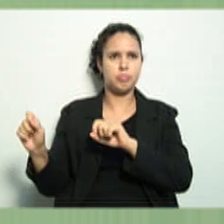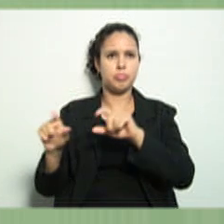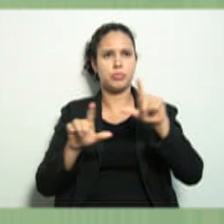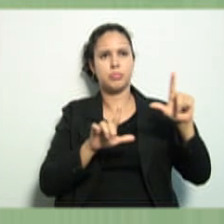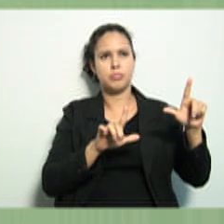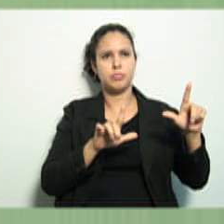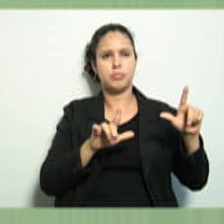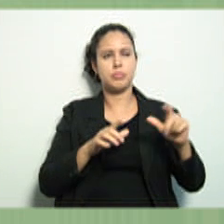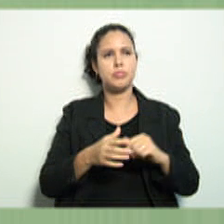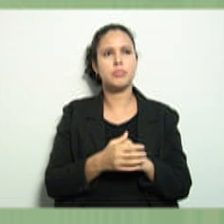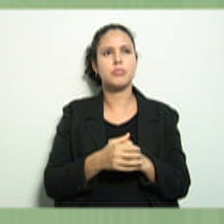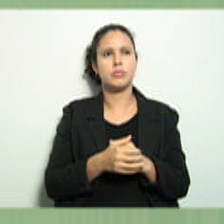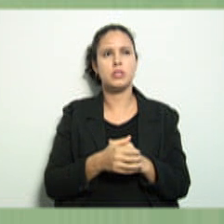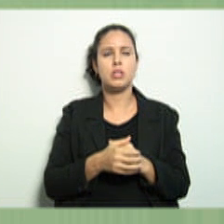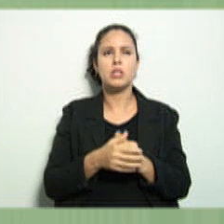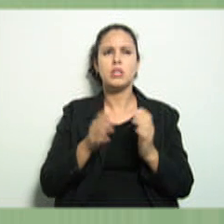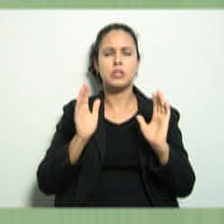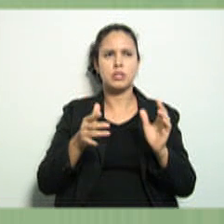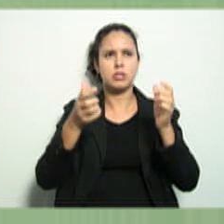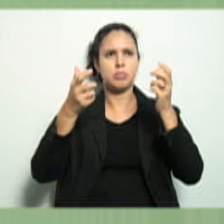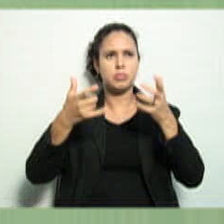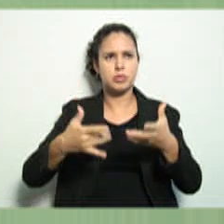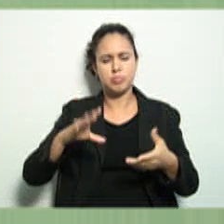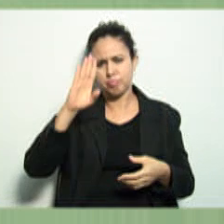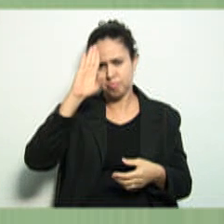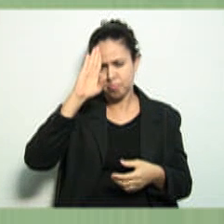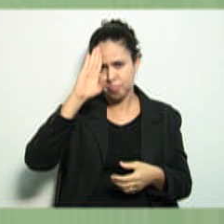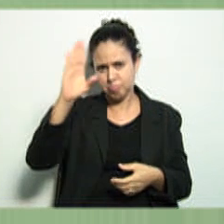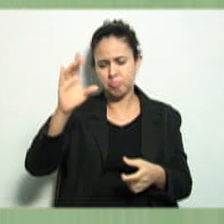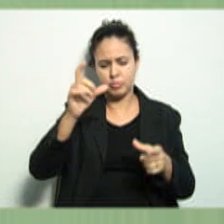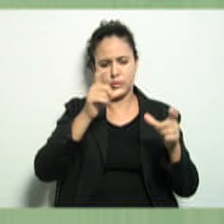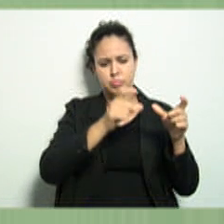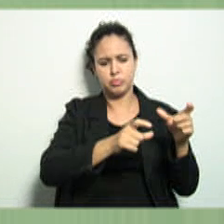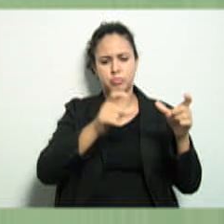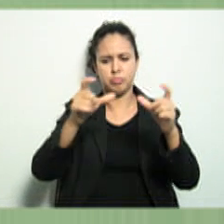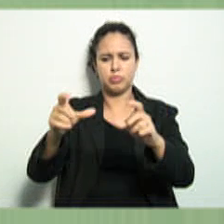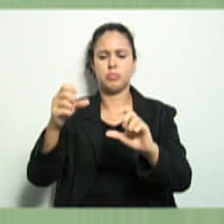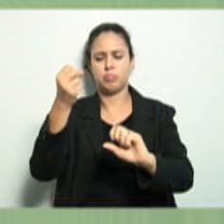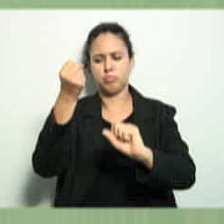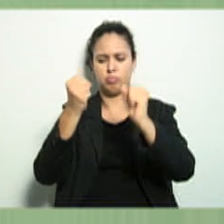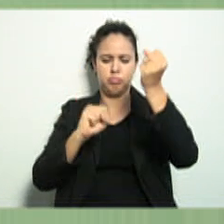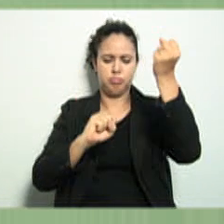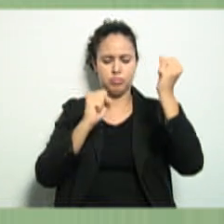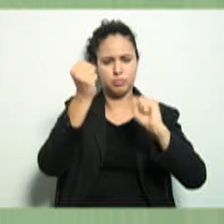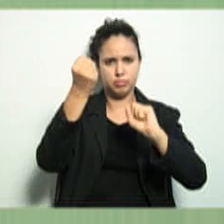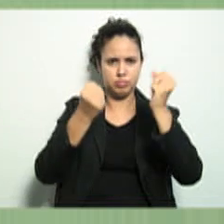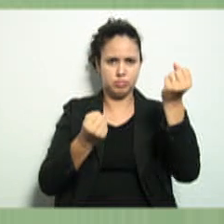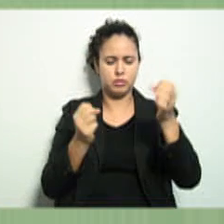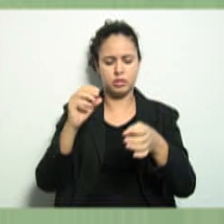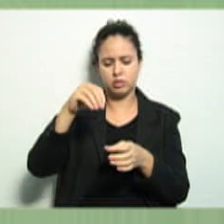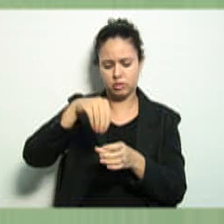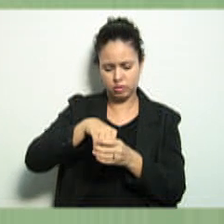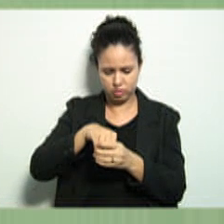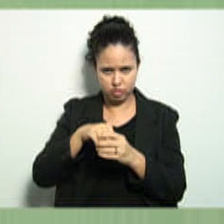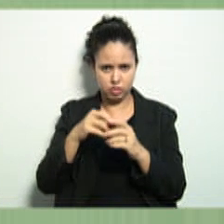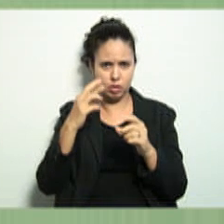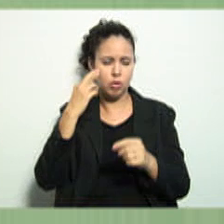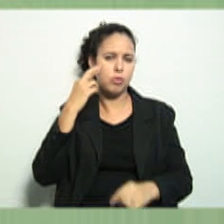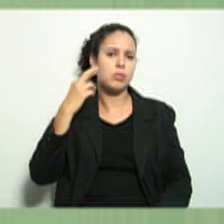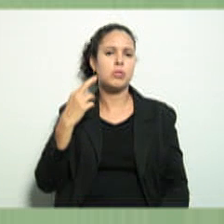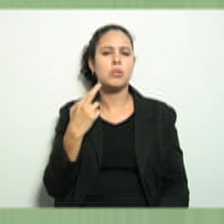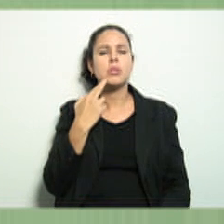onde nós falamos sobre os principais setores industriais de Rondônia. Já que estamos falando em transformação de produtos,